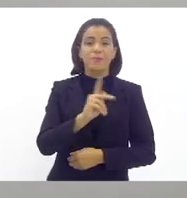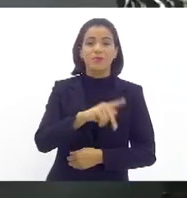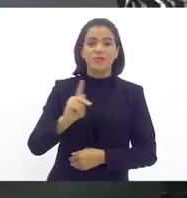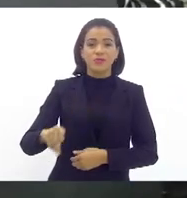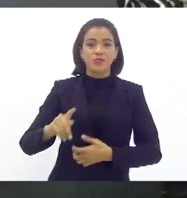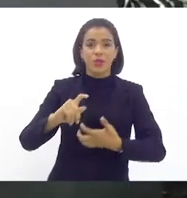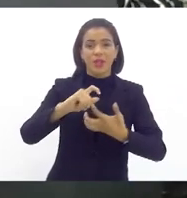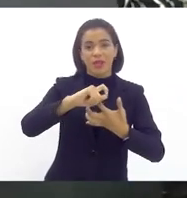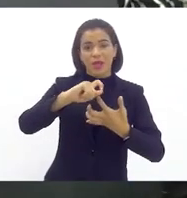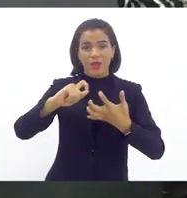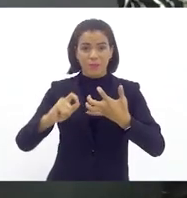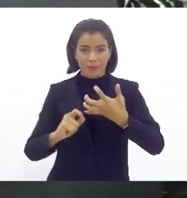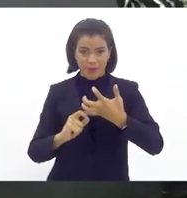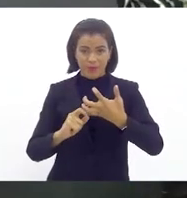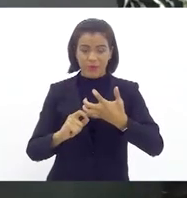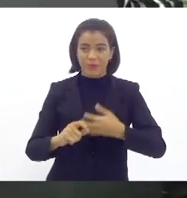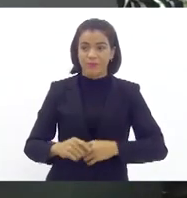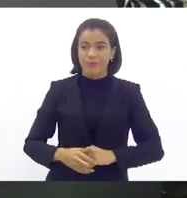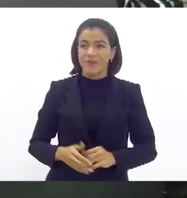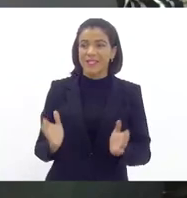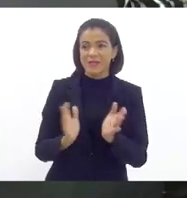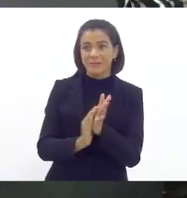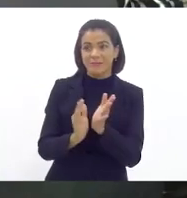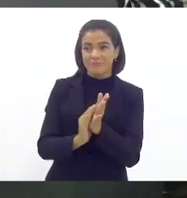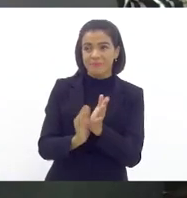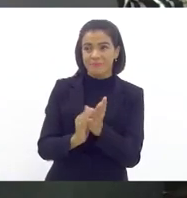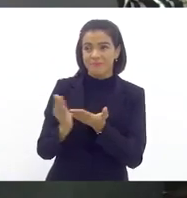de Janeiro. Saulo de palmas aí para a nossa professora.